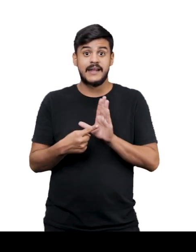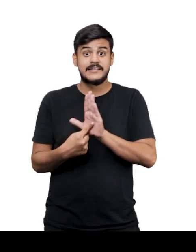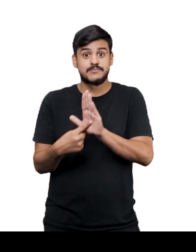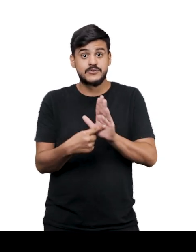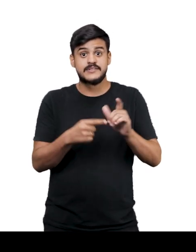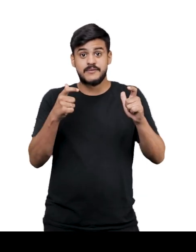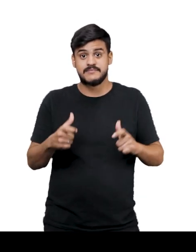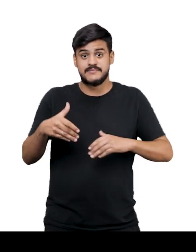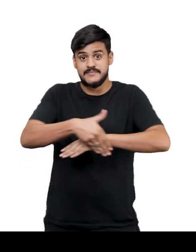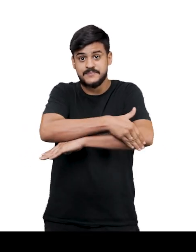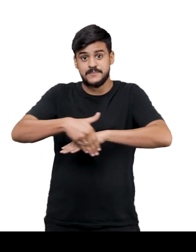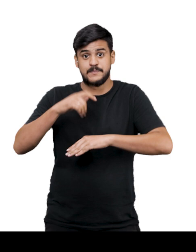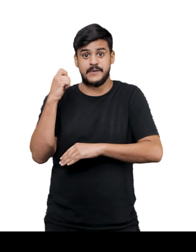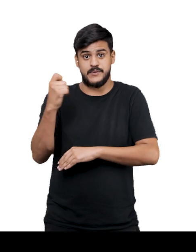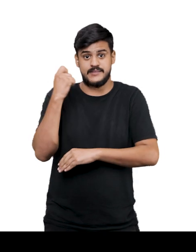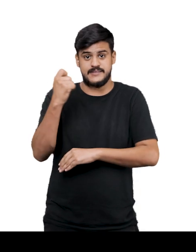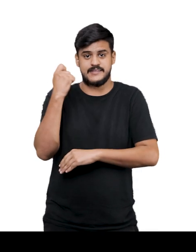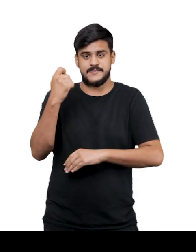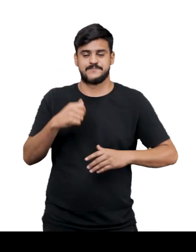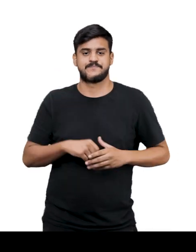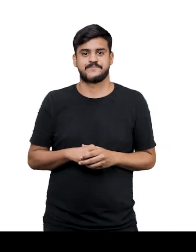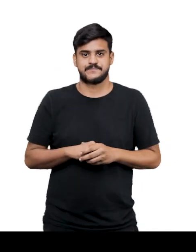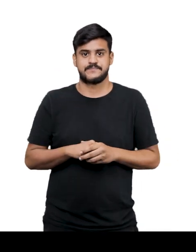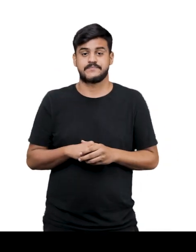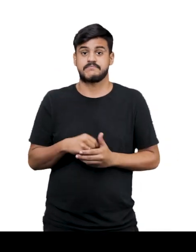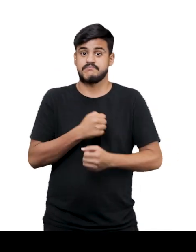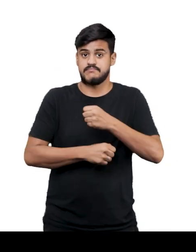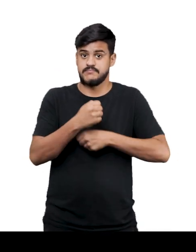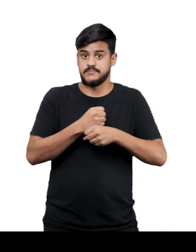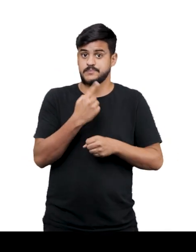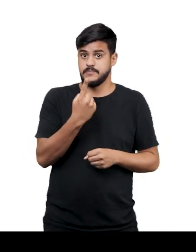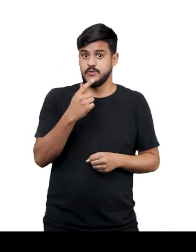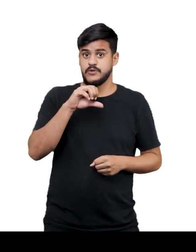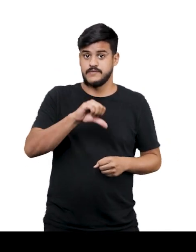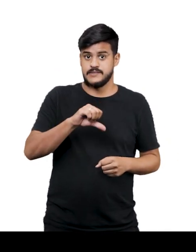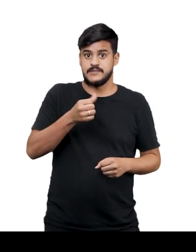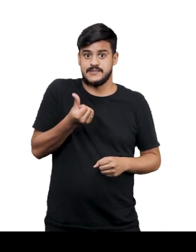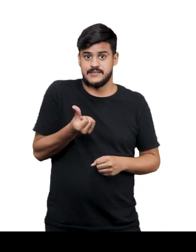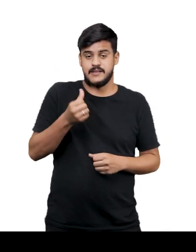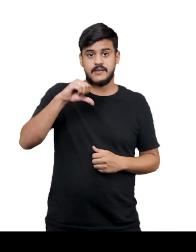As primeiras exposições na Avenida Paulista. Em